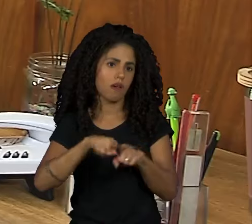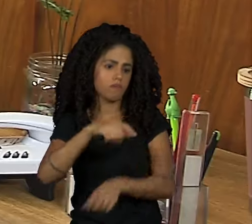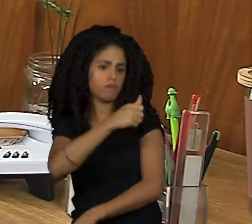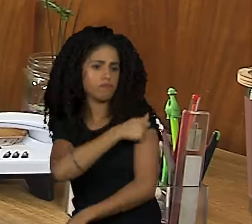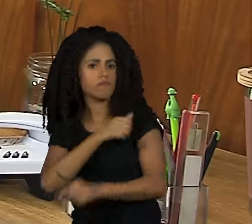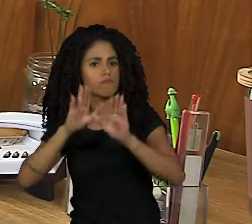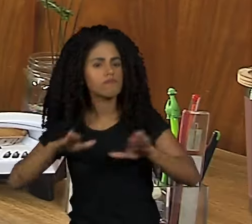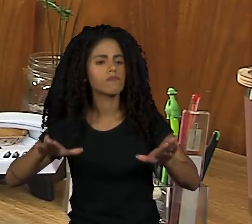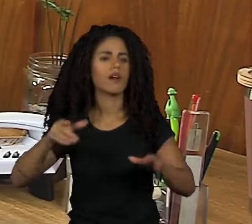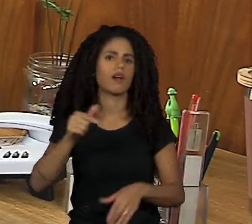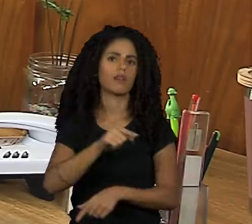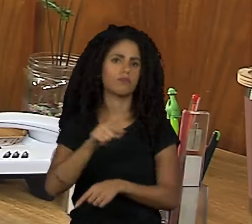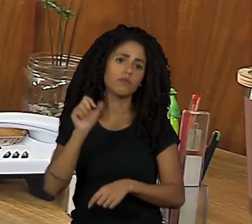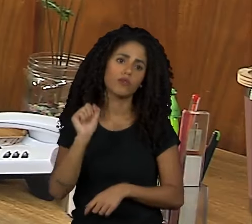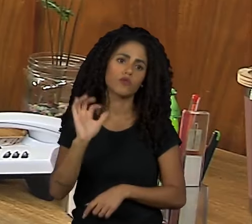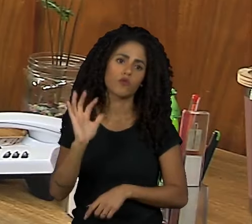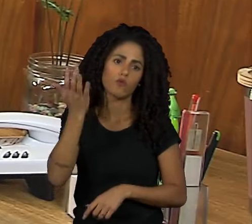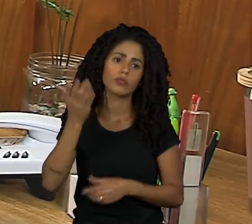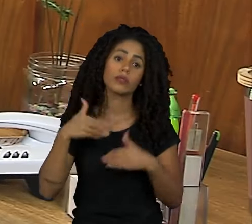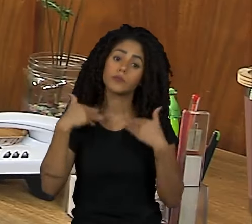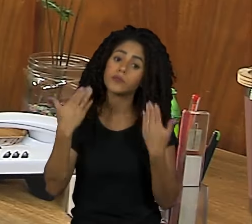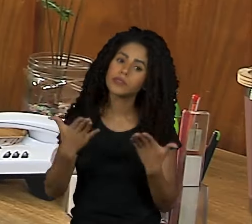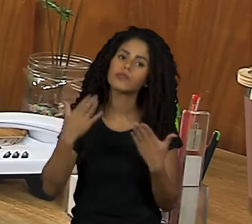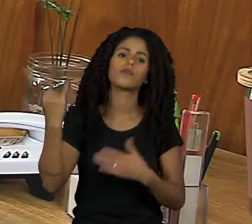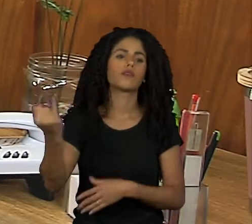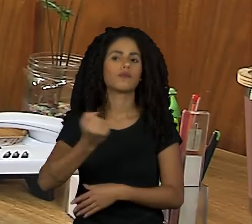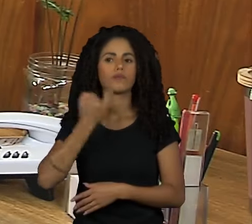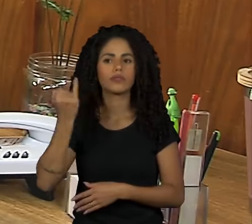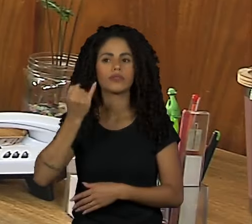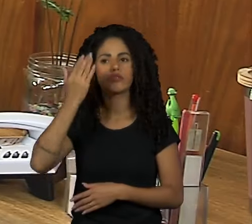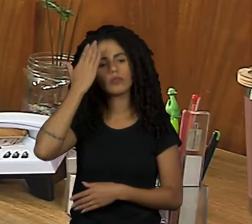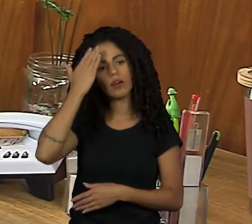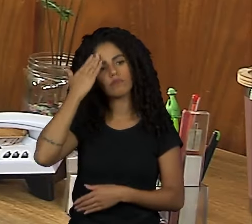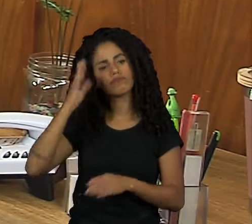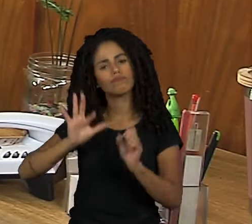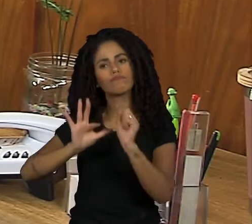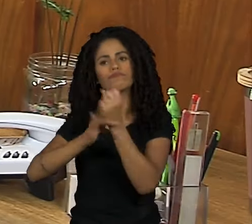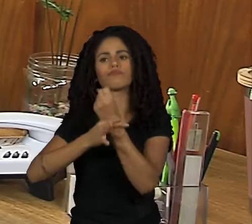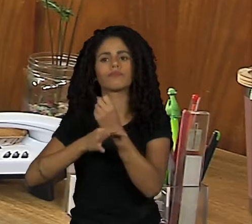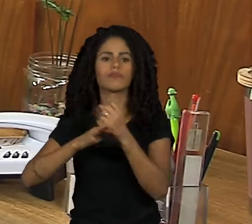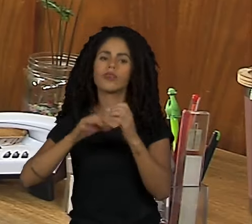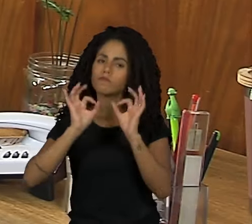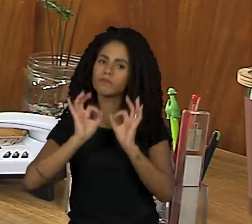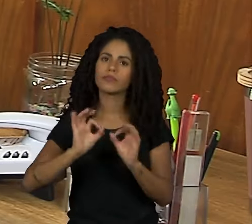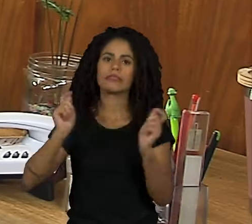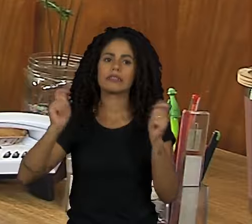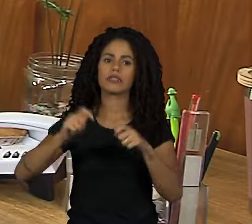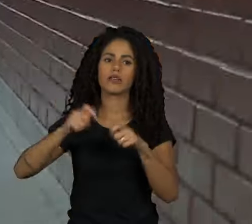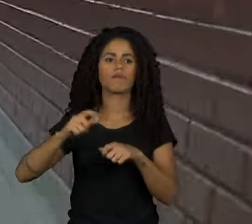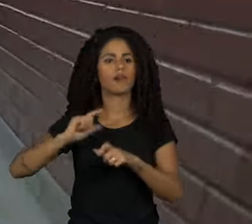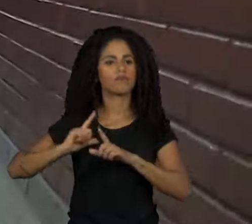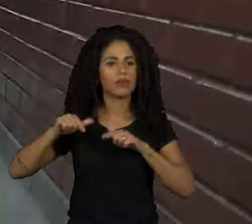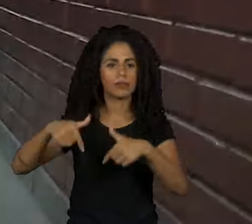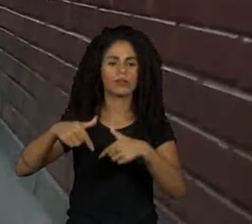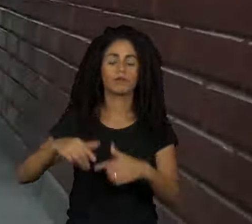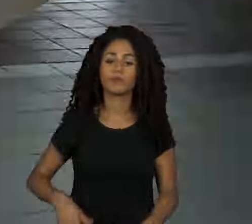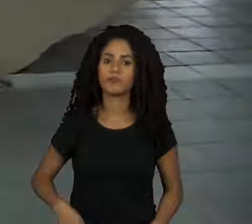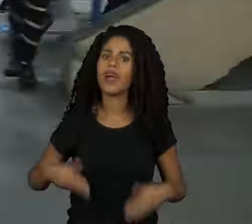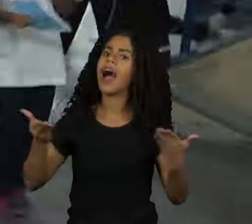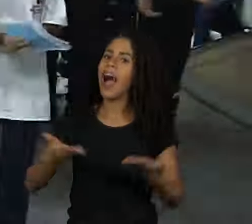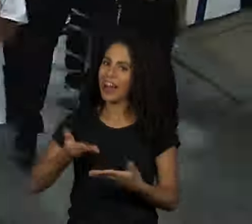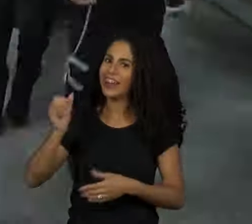a criança e tudo. Então é sempre com bastante segurança e até onde eles podem agir. Agora